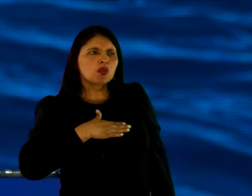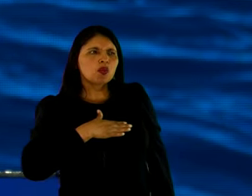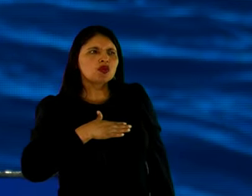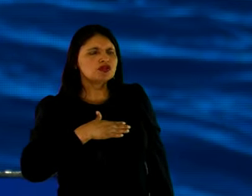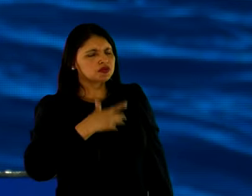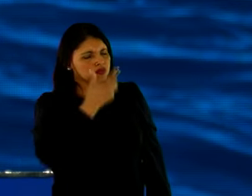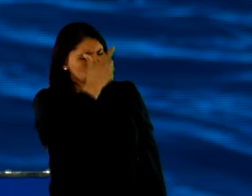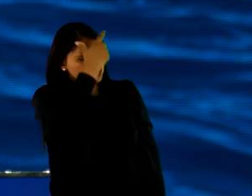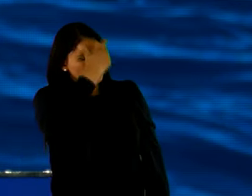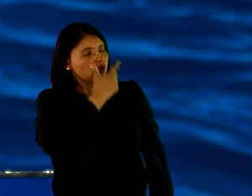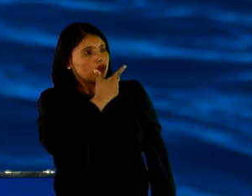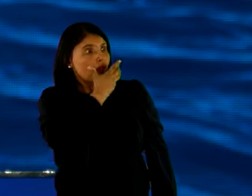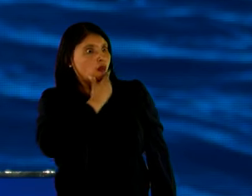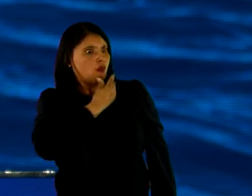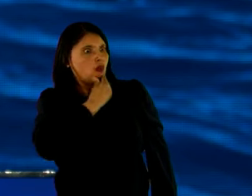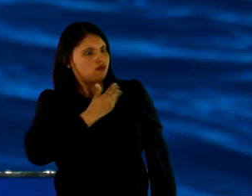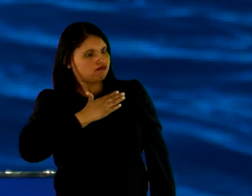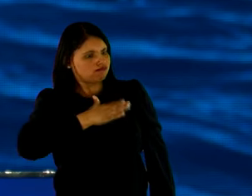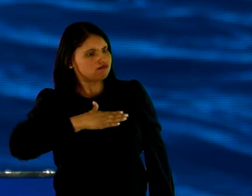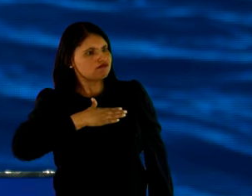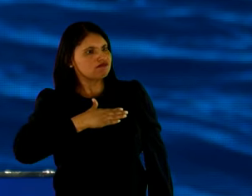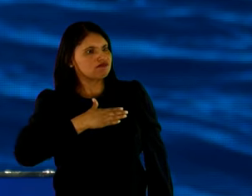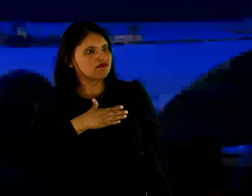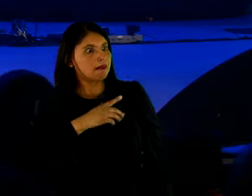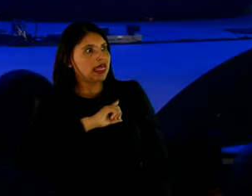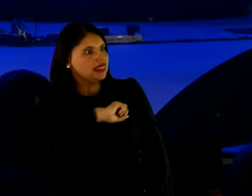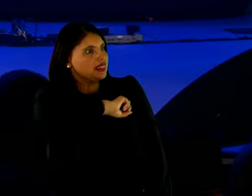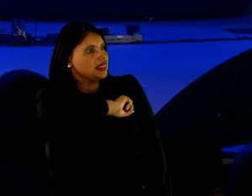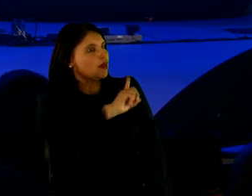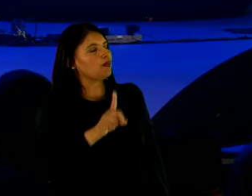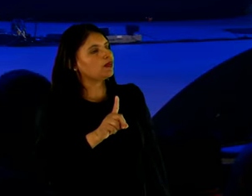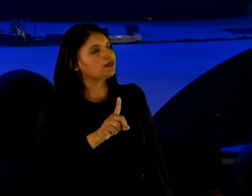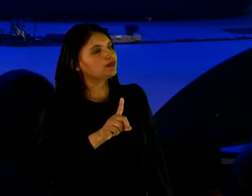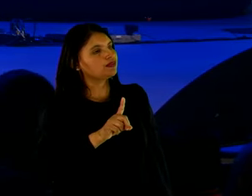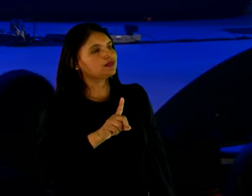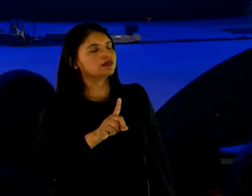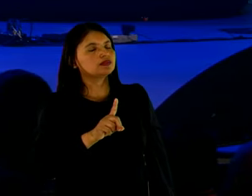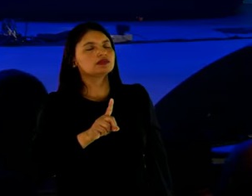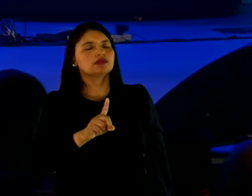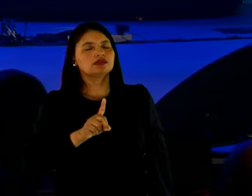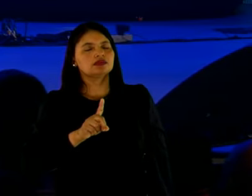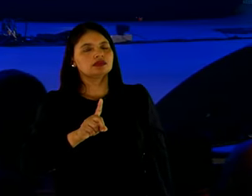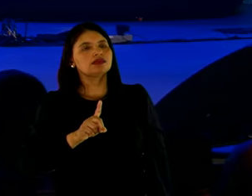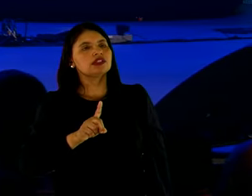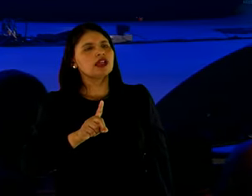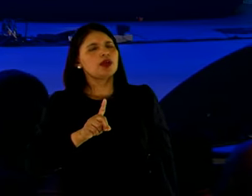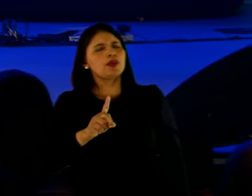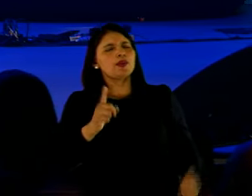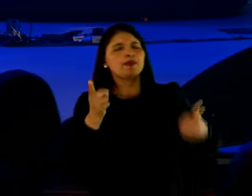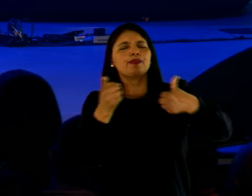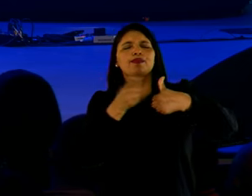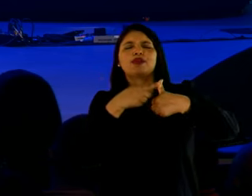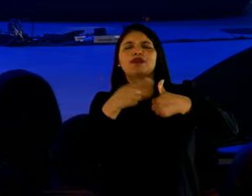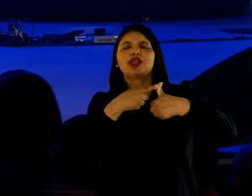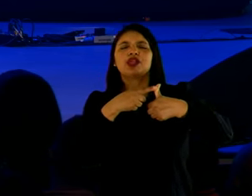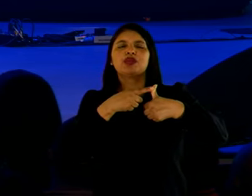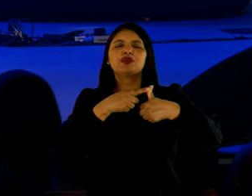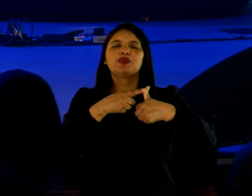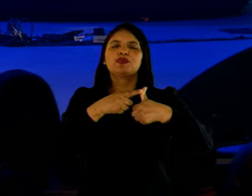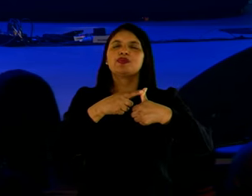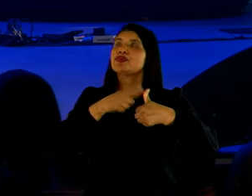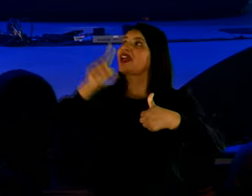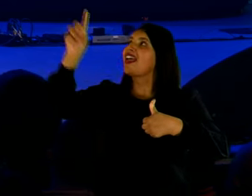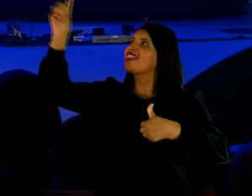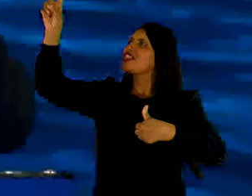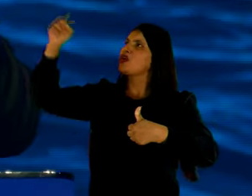eu sou homem, mas não. Primeiro porque eu tenho um Deus que eu respeito